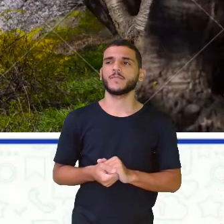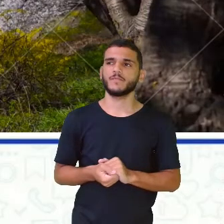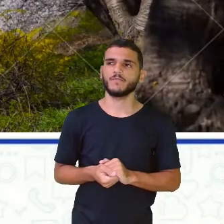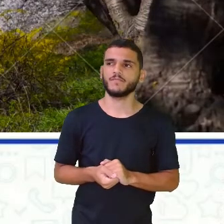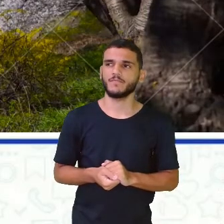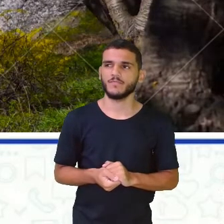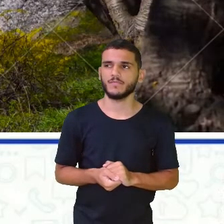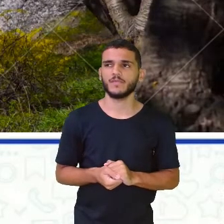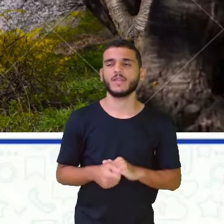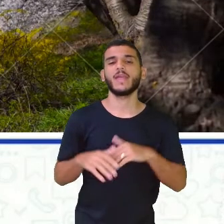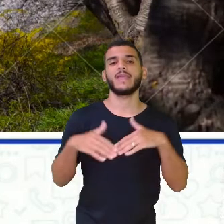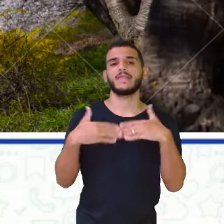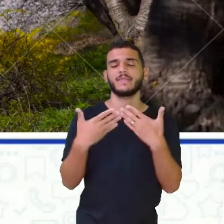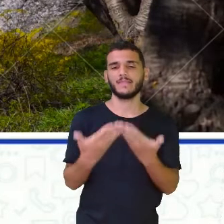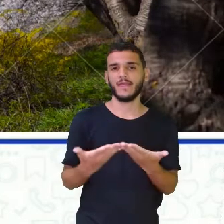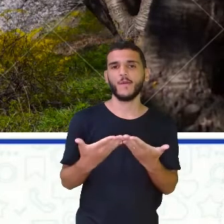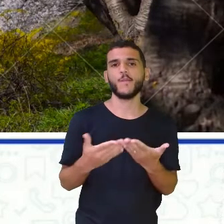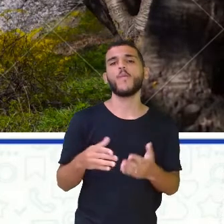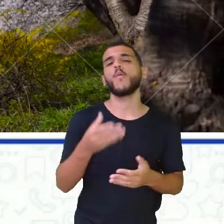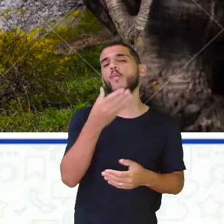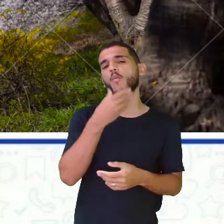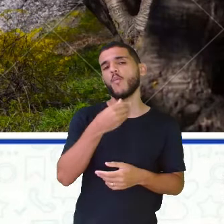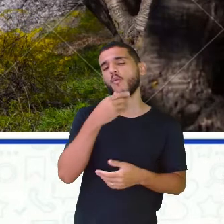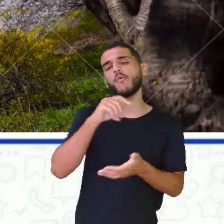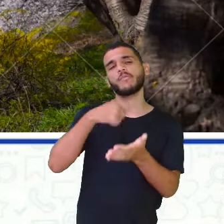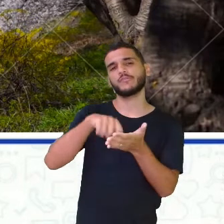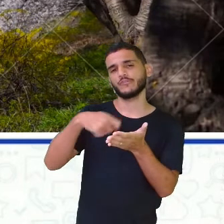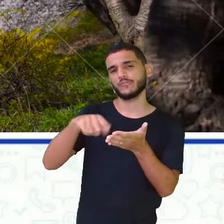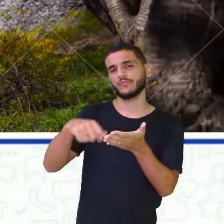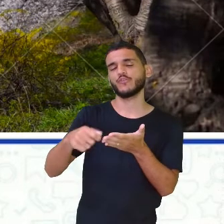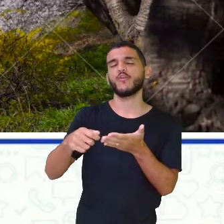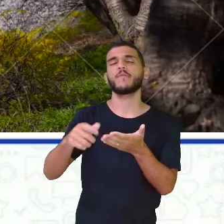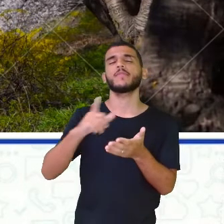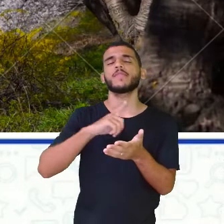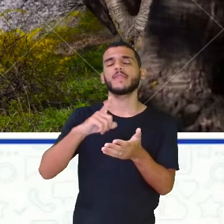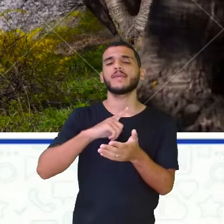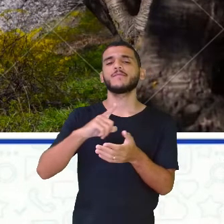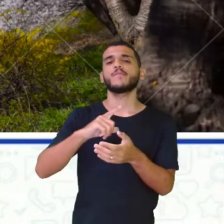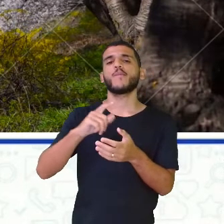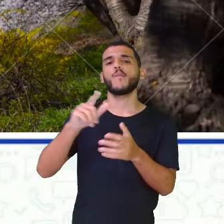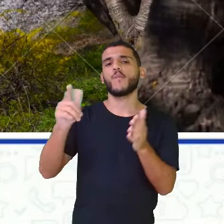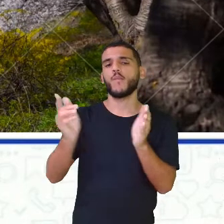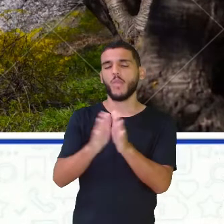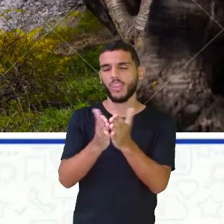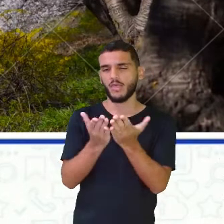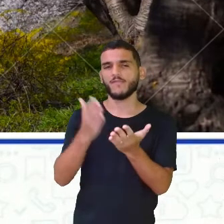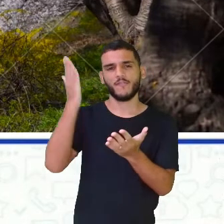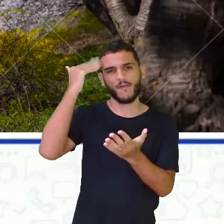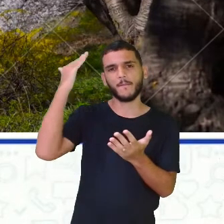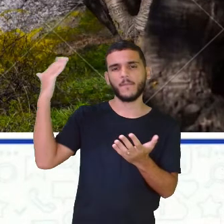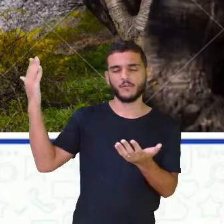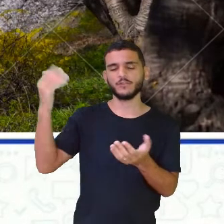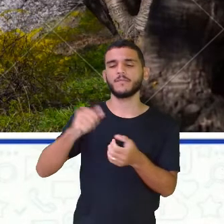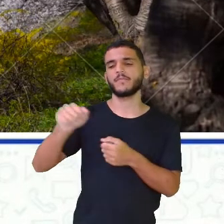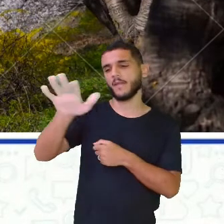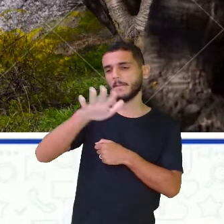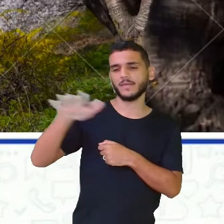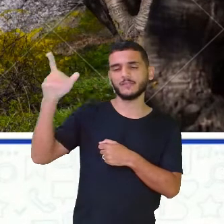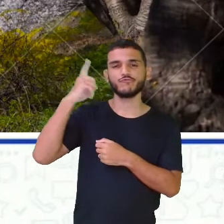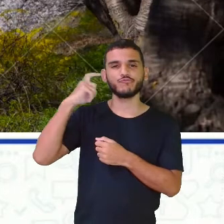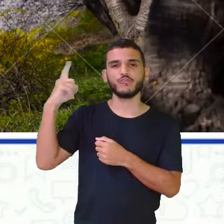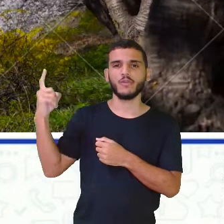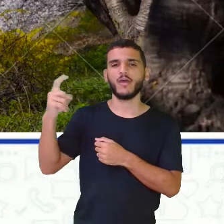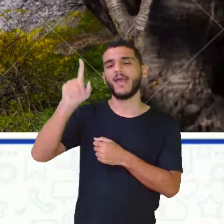naturalista Bernie Krause, em seu livro A Grande Orquestra da Natureza, as paisagens sonoras naturais são as